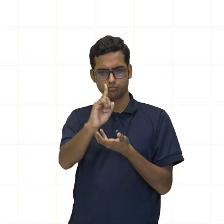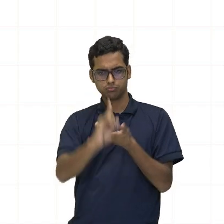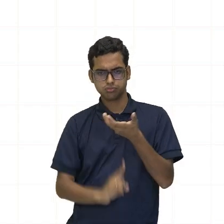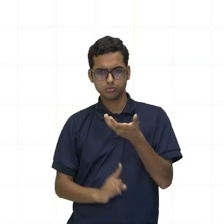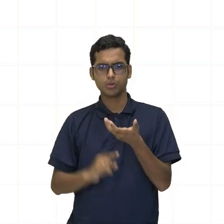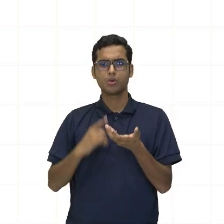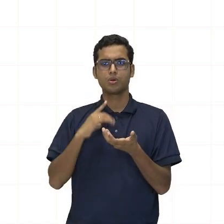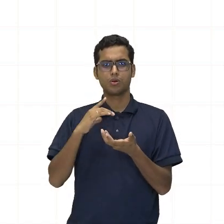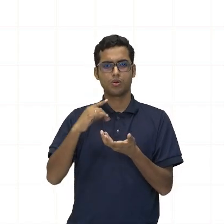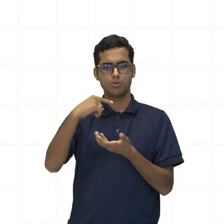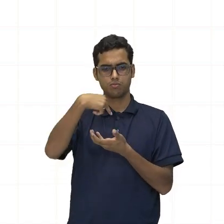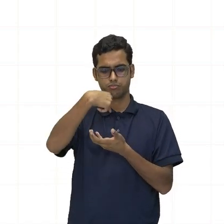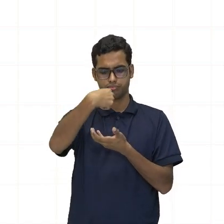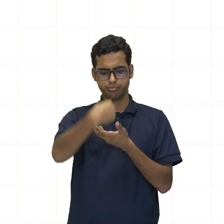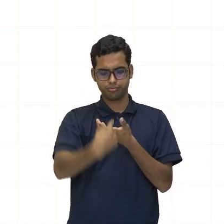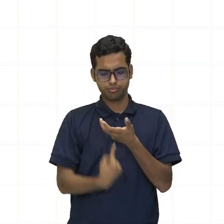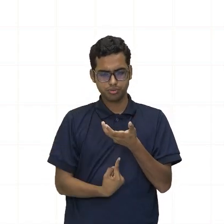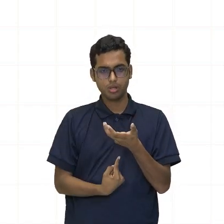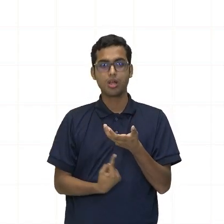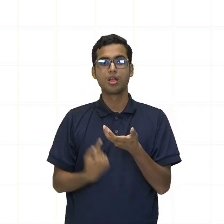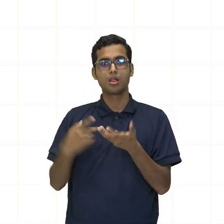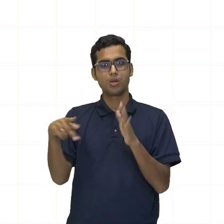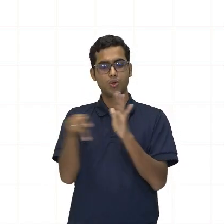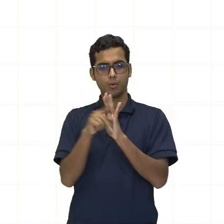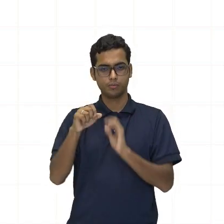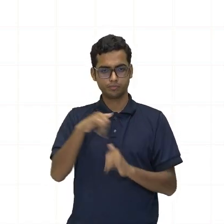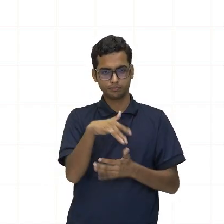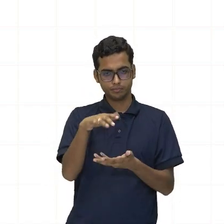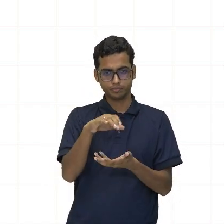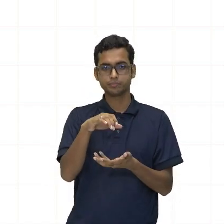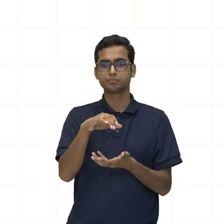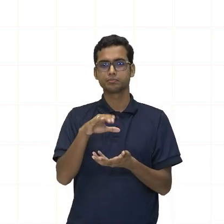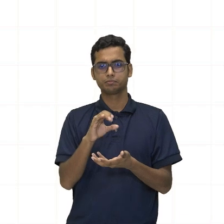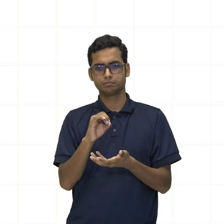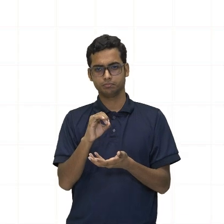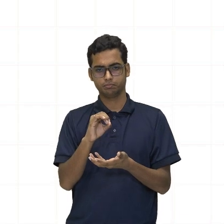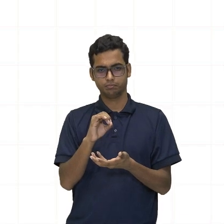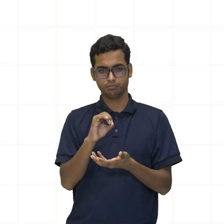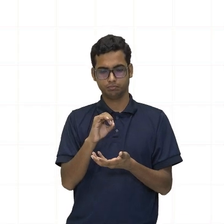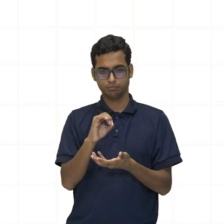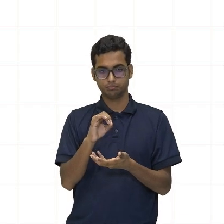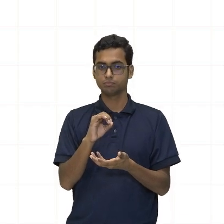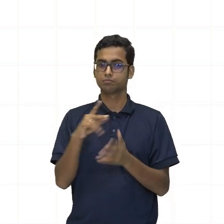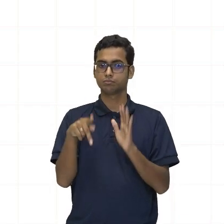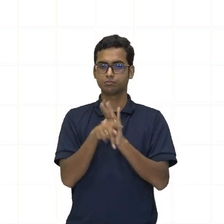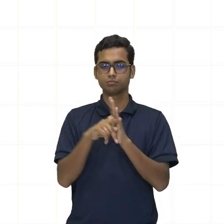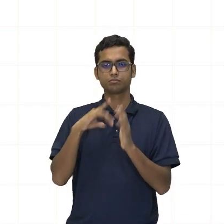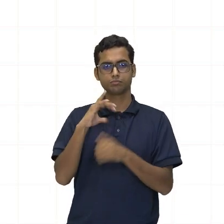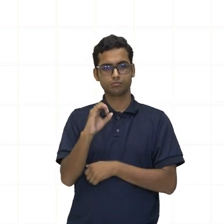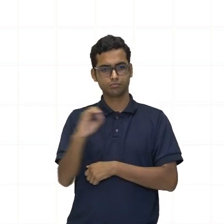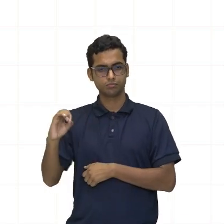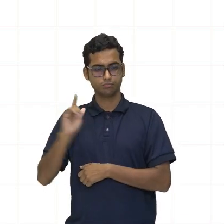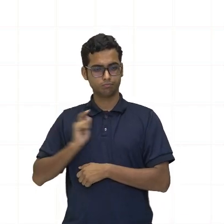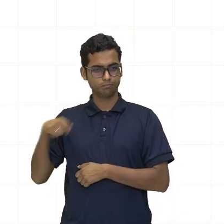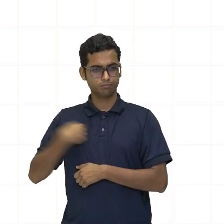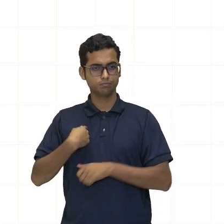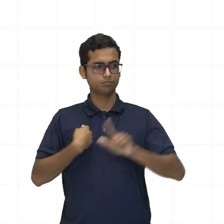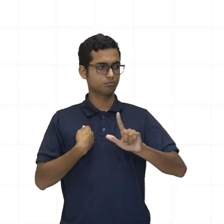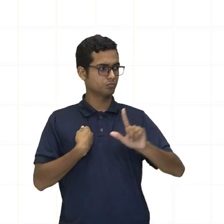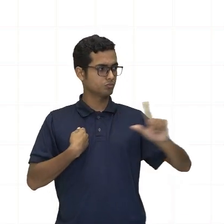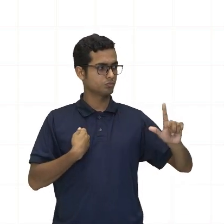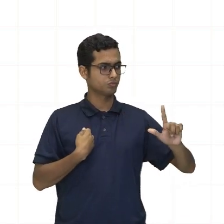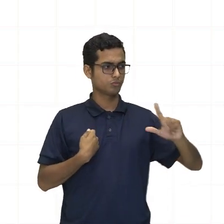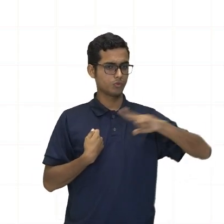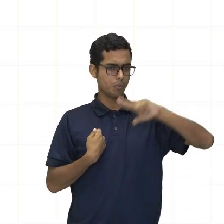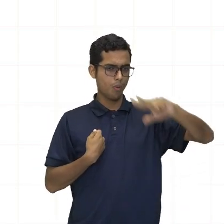terras encontradas a oeste pertenceriam à Espanha e as terras a leste pertenceriam a